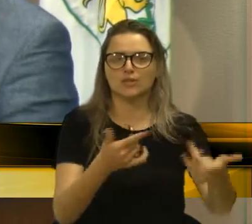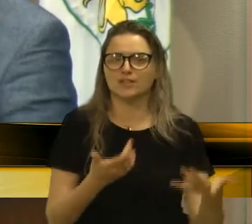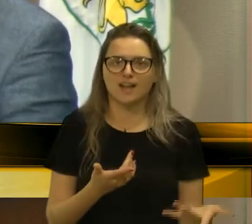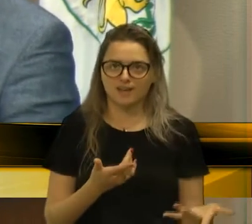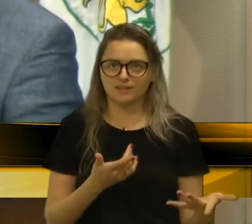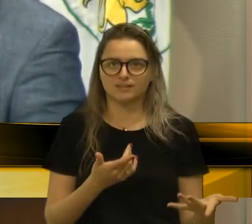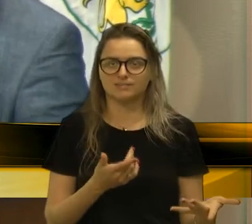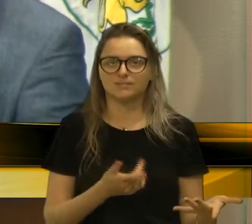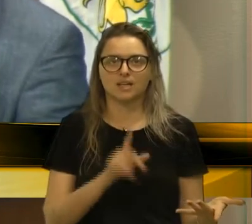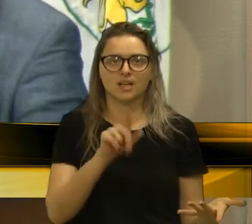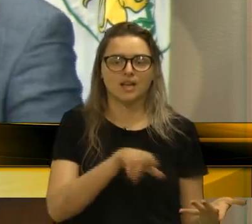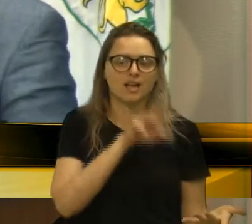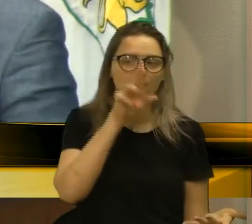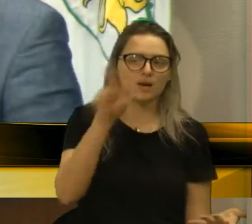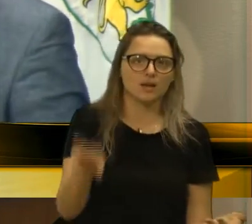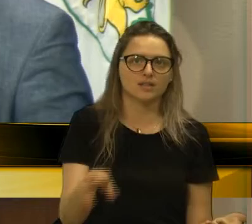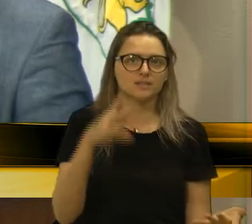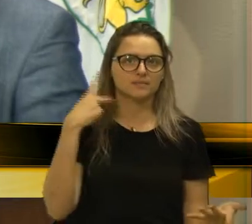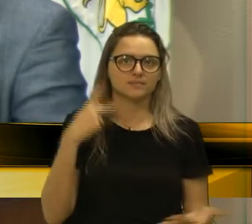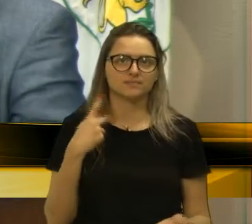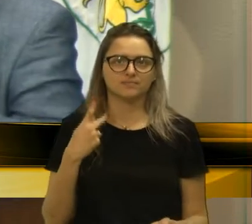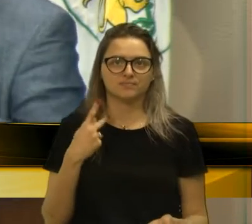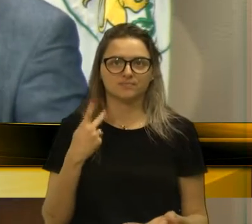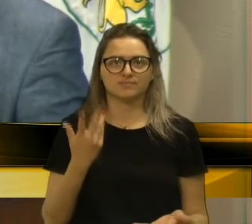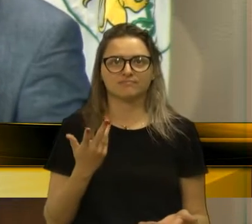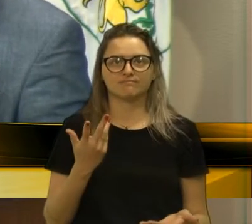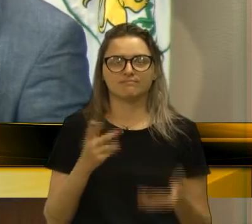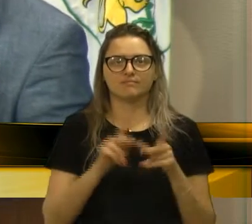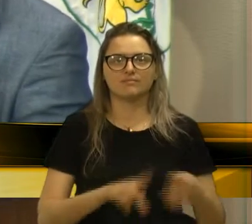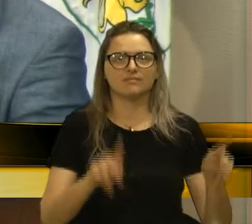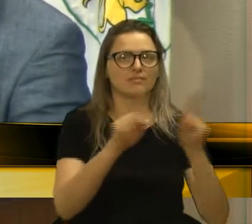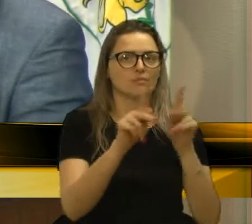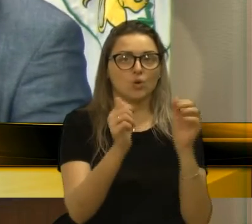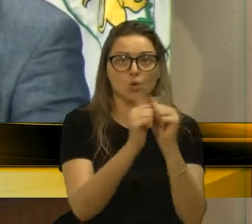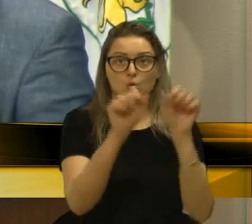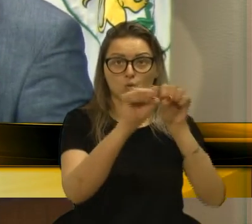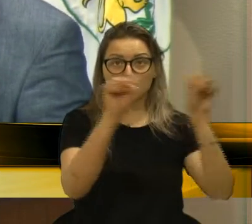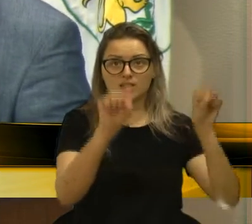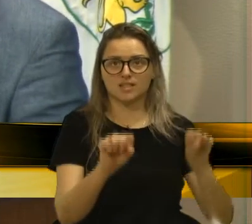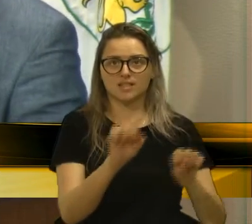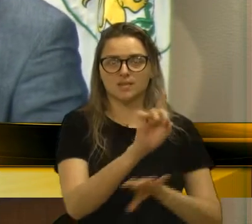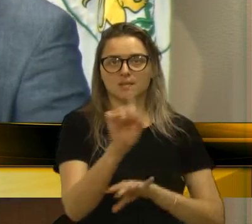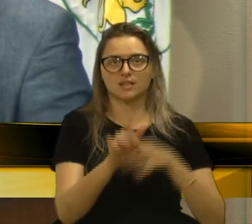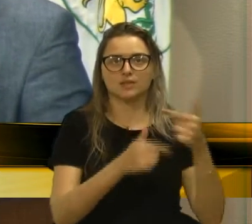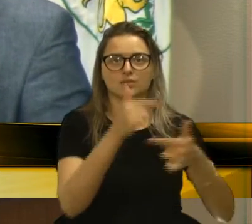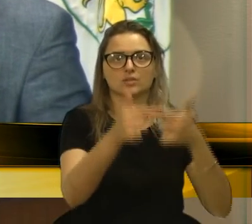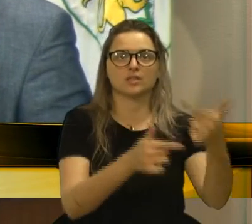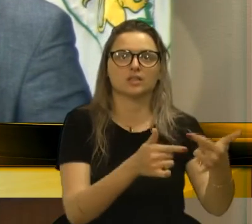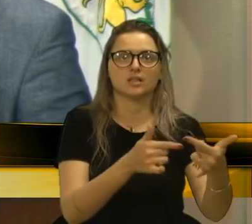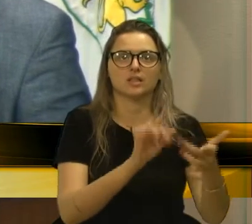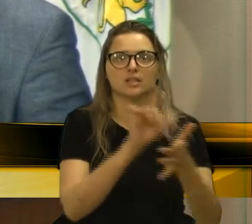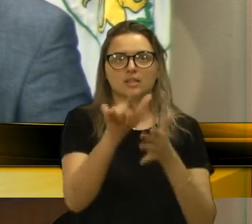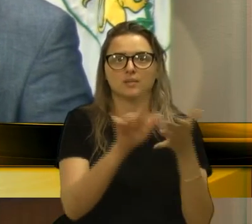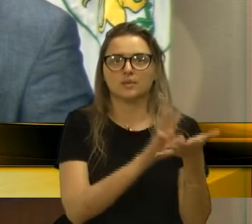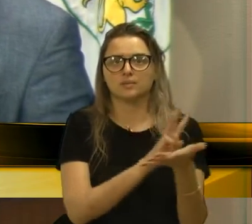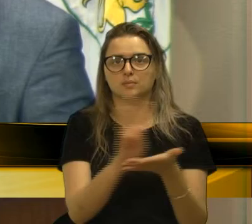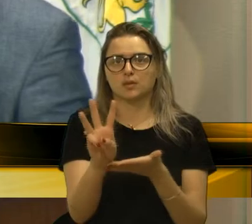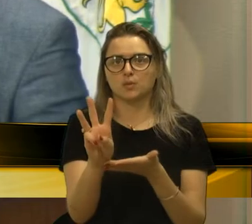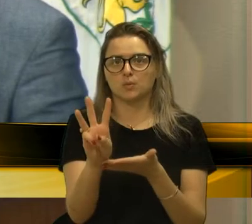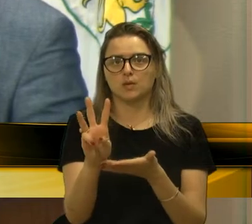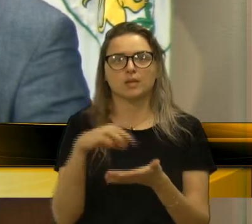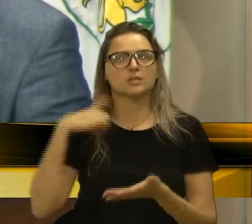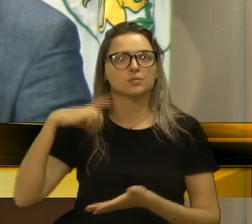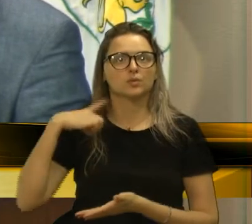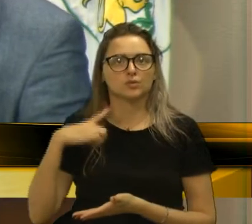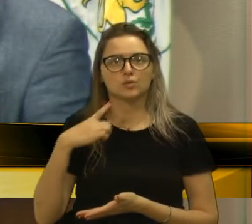uma resposta para a população. O sistema não funcionava. E aí esse deferimento foi mandado pelo WhatsApp para a